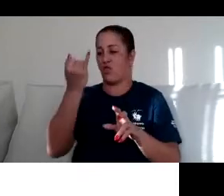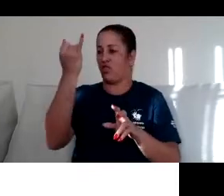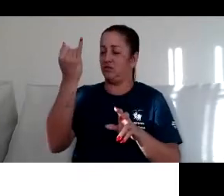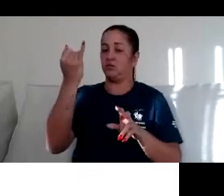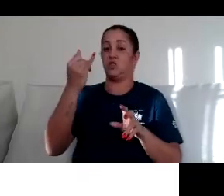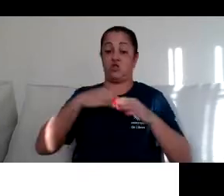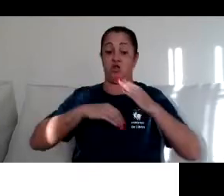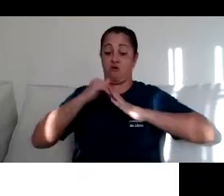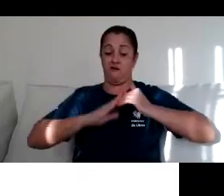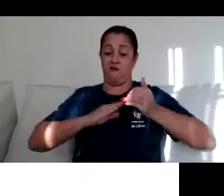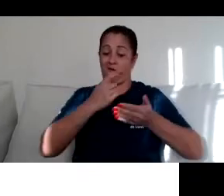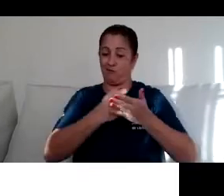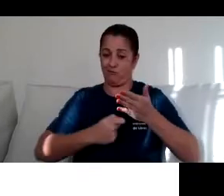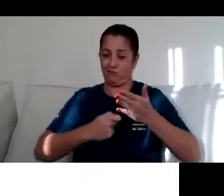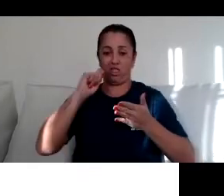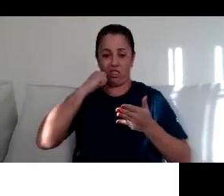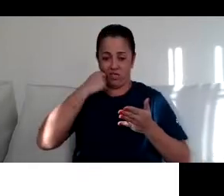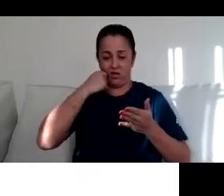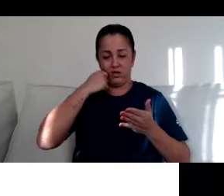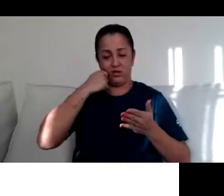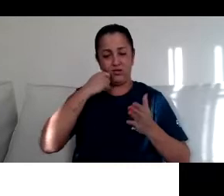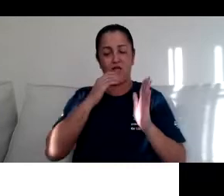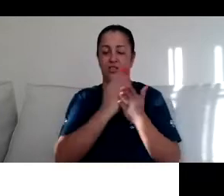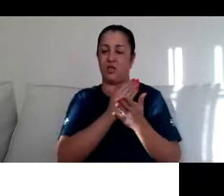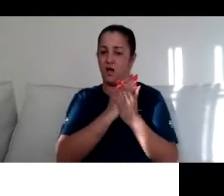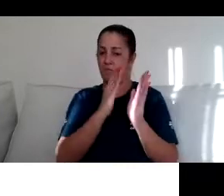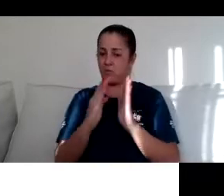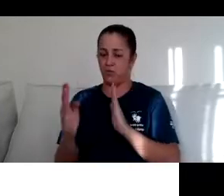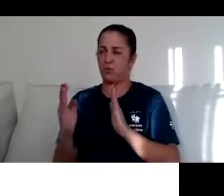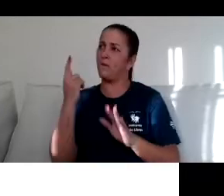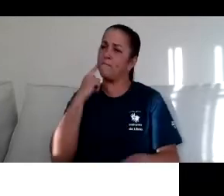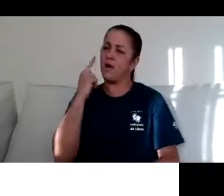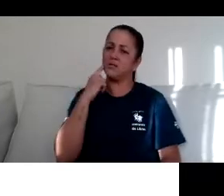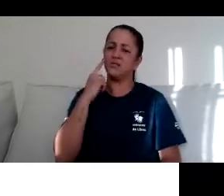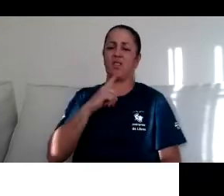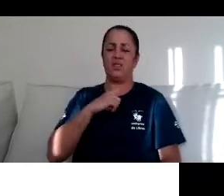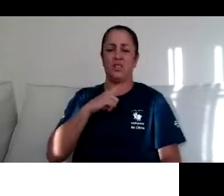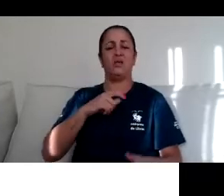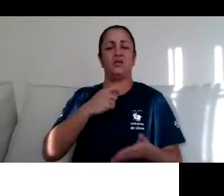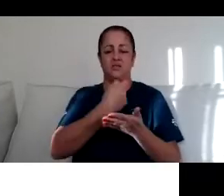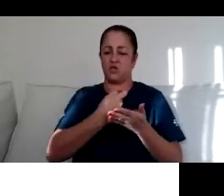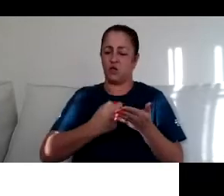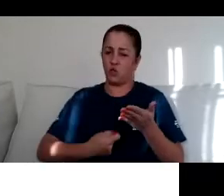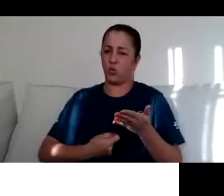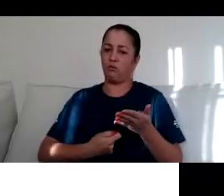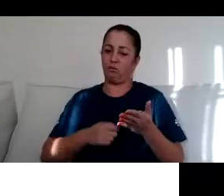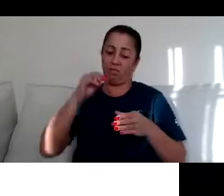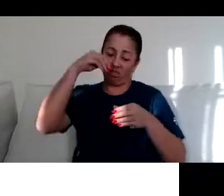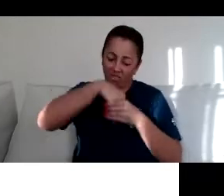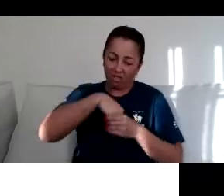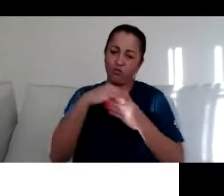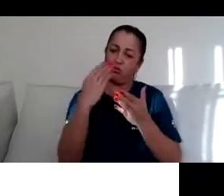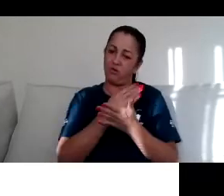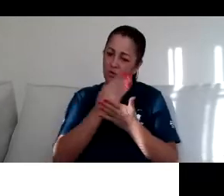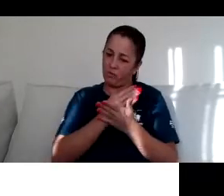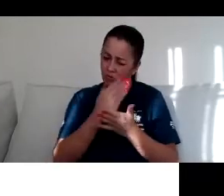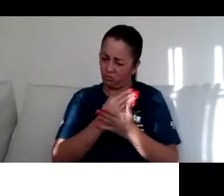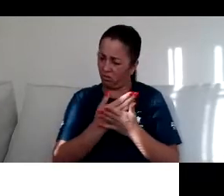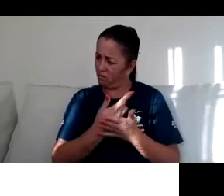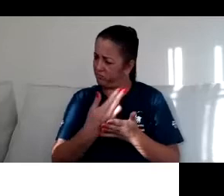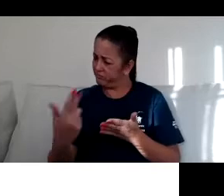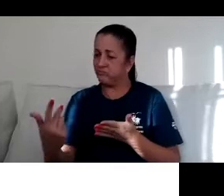bibliotecas. Penso que ter escritoras em nossas bibliotecas é ter a voz literária do povo negro em nossos